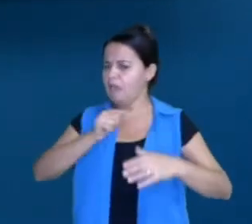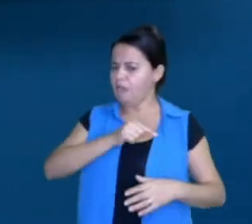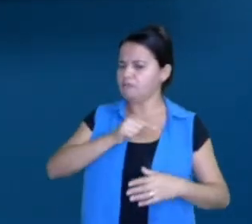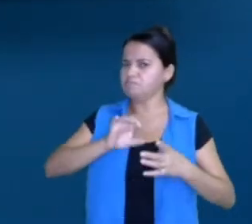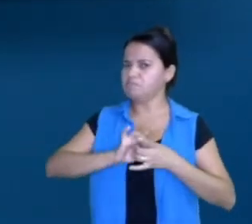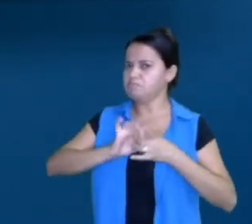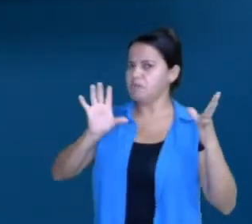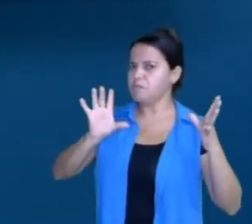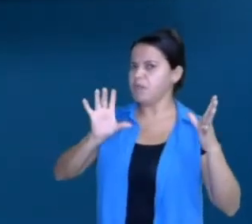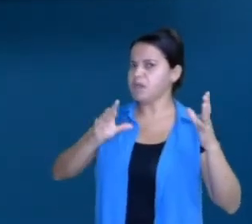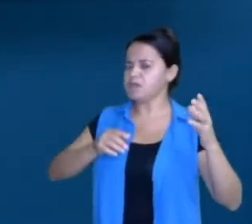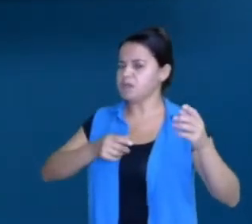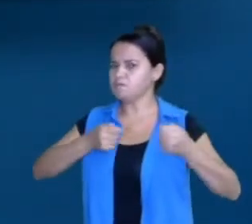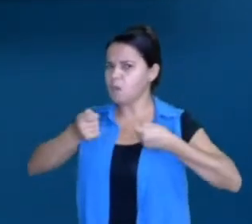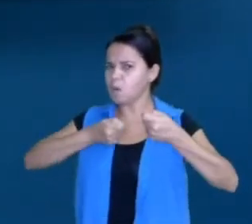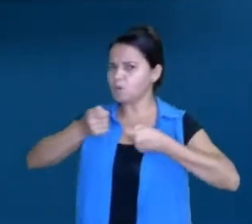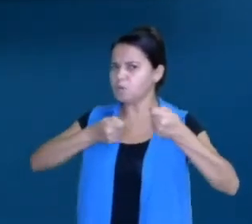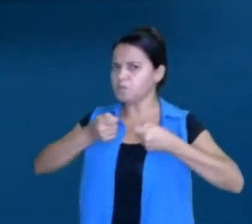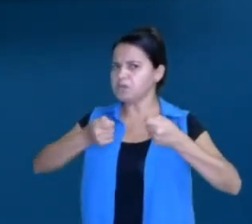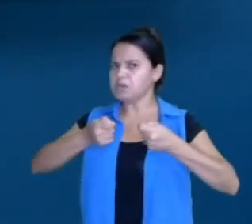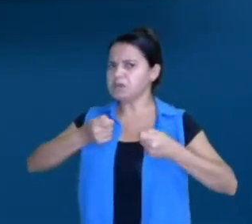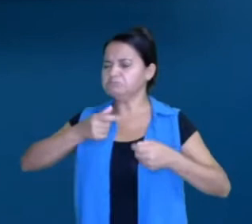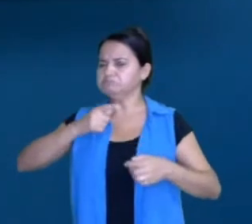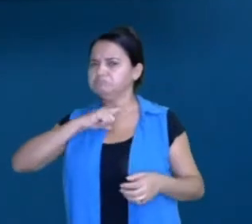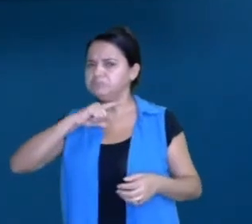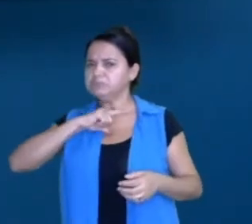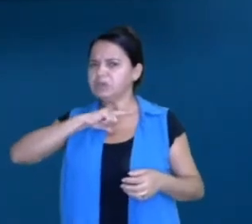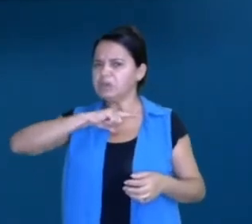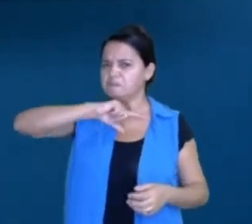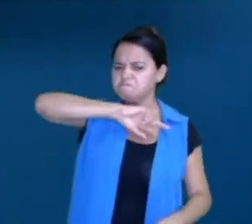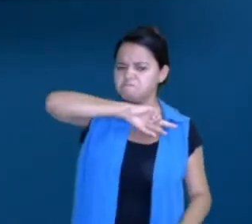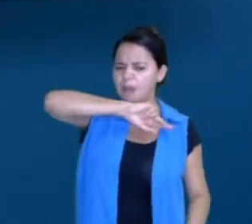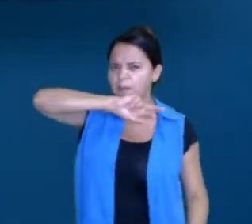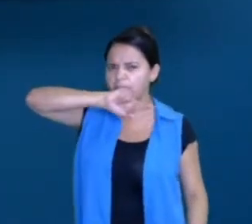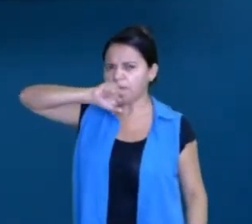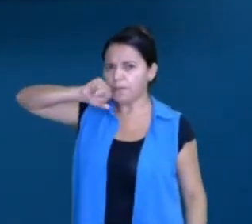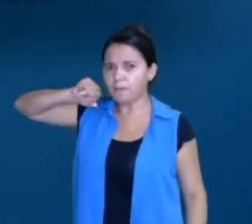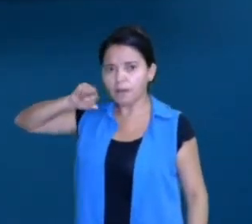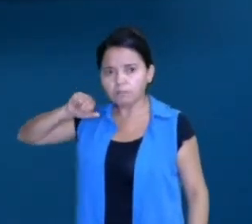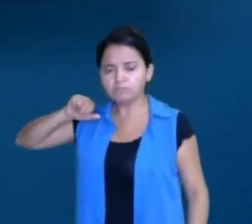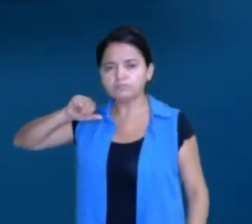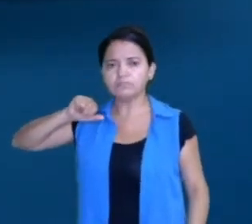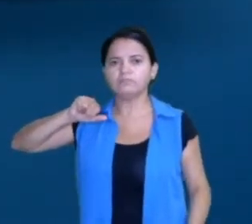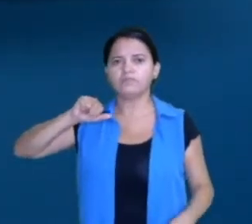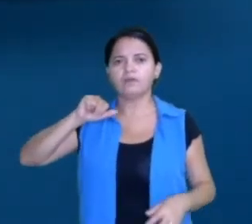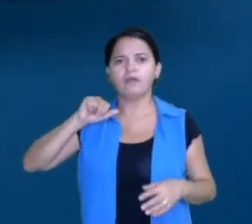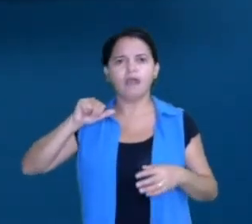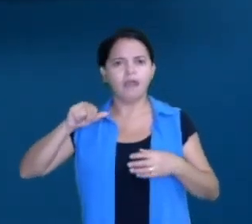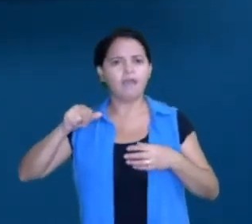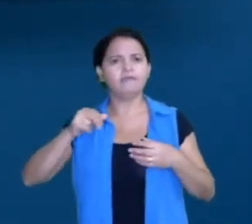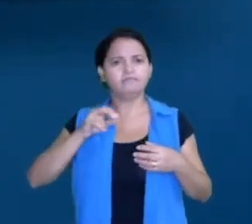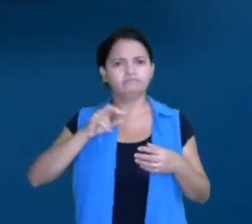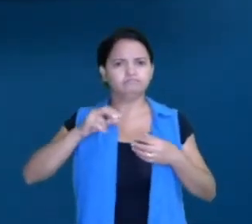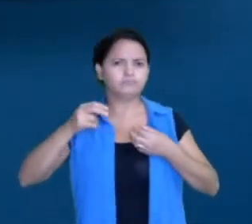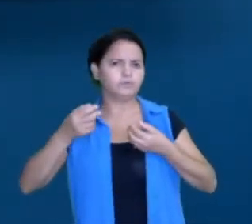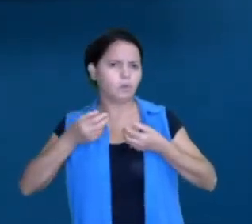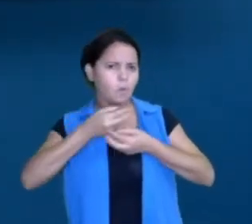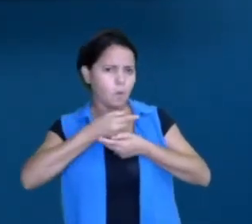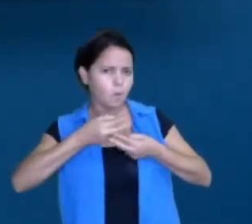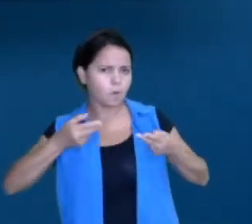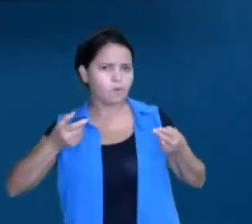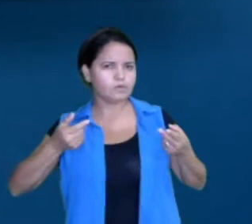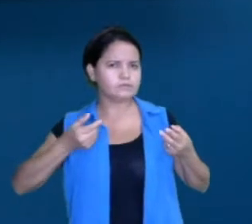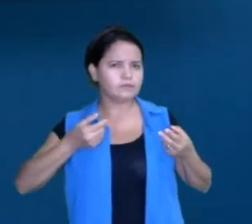com que exista um comércio e vários recursos vão para a Inglaterra com a arrecadação